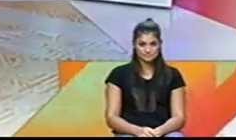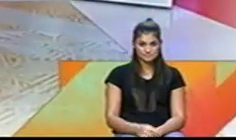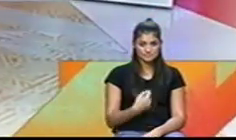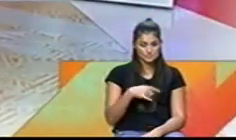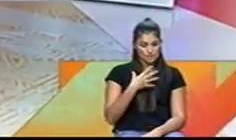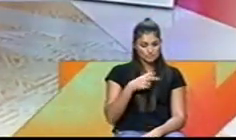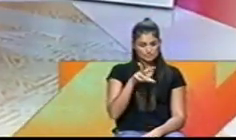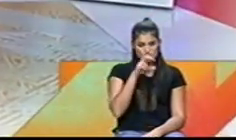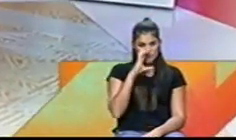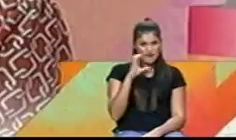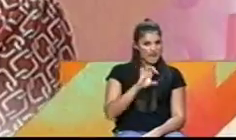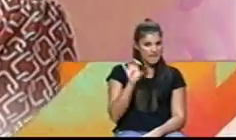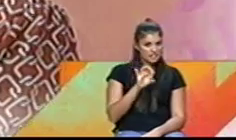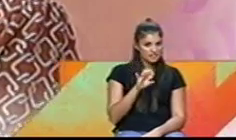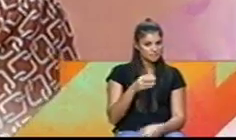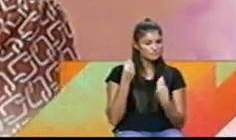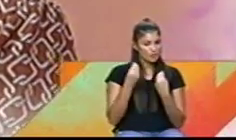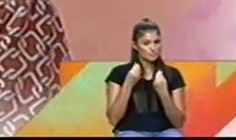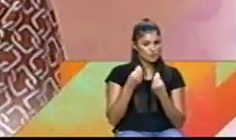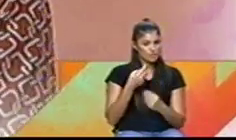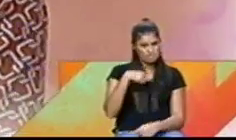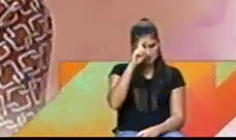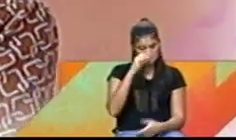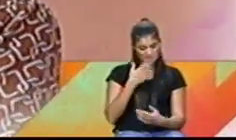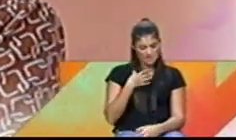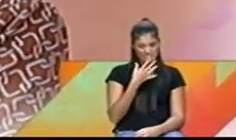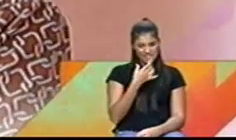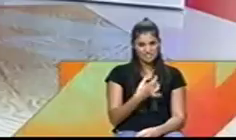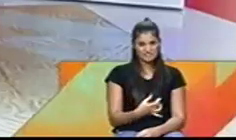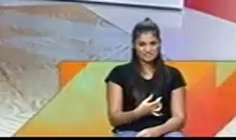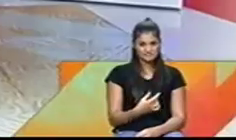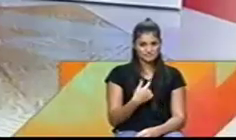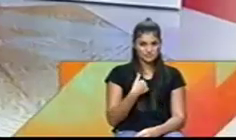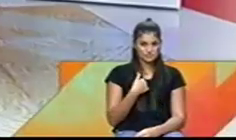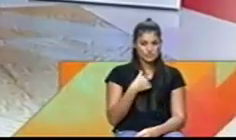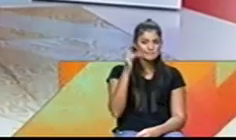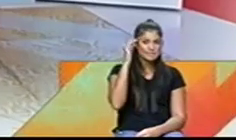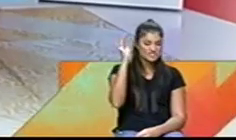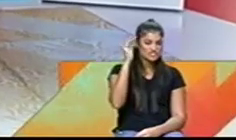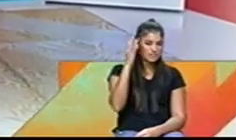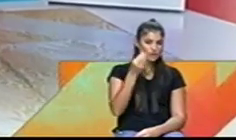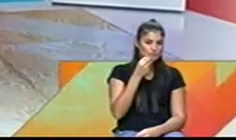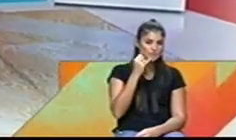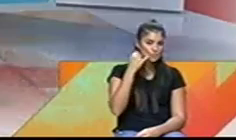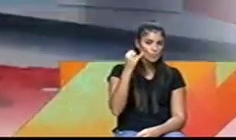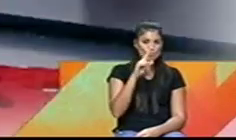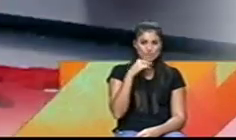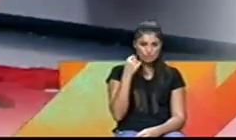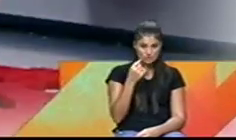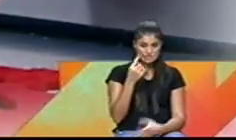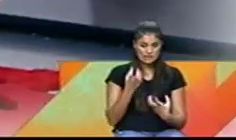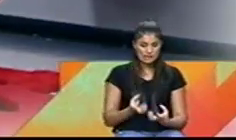Ai, gosto tanto deste cheirinho a canela. Tão bom. Faz-me lembrar o Natal. Olha, eu já me estou a imaginar a comer esta aletria